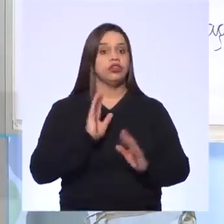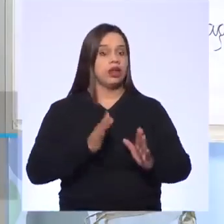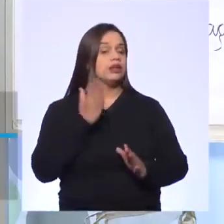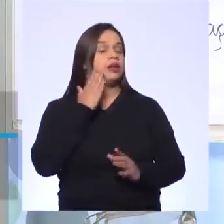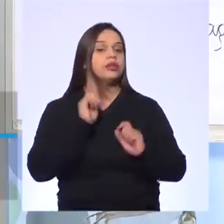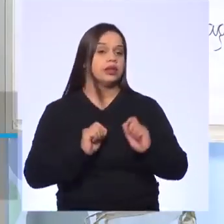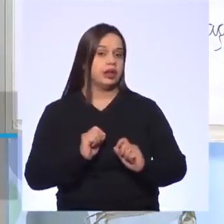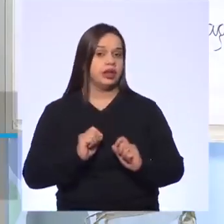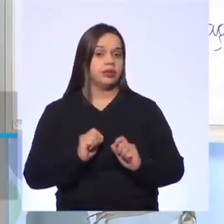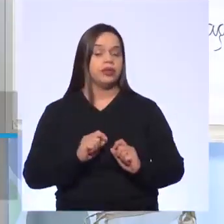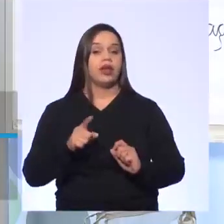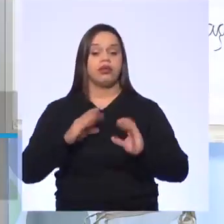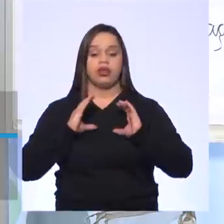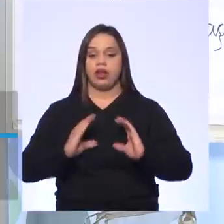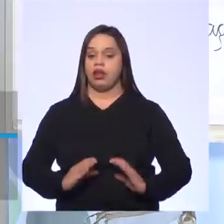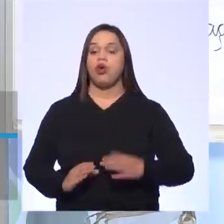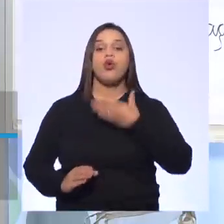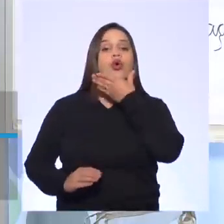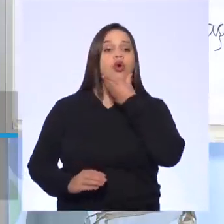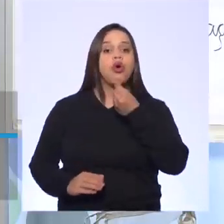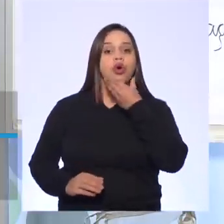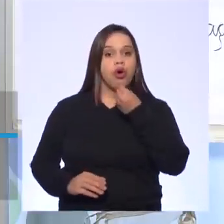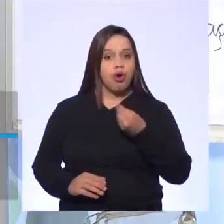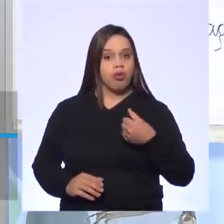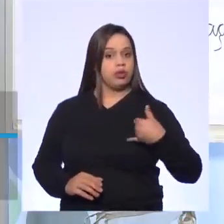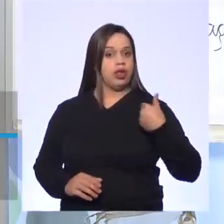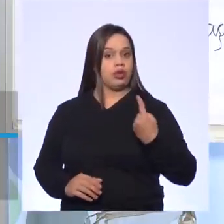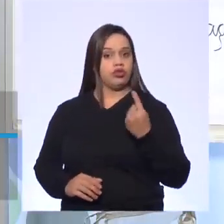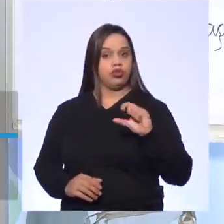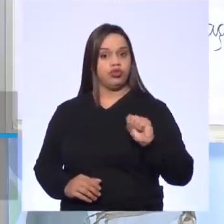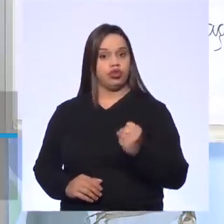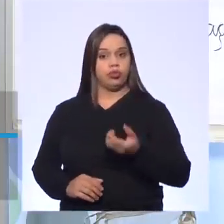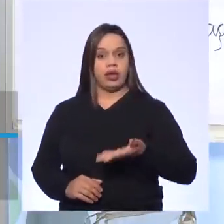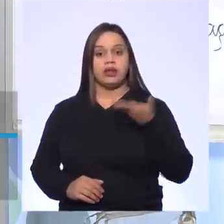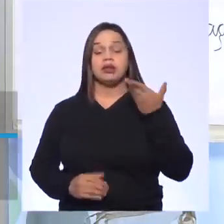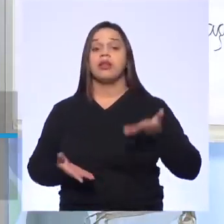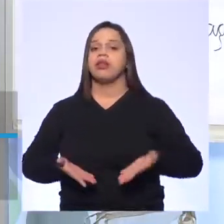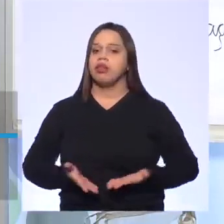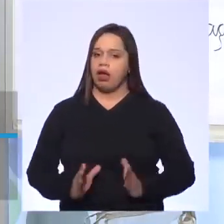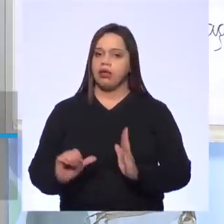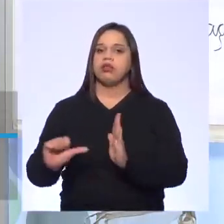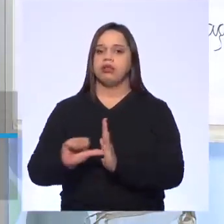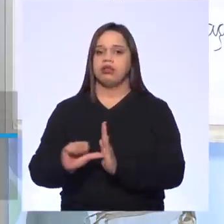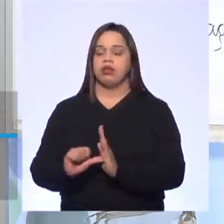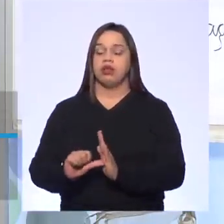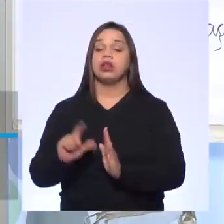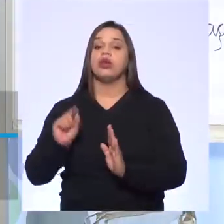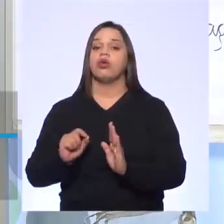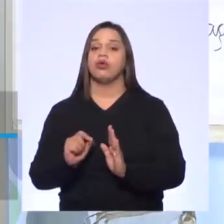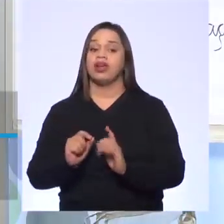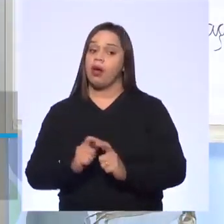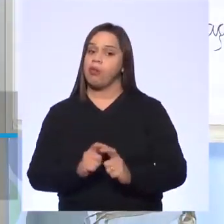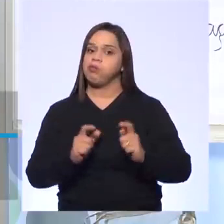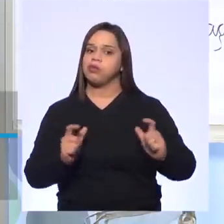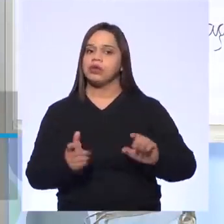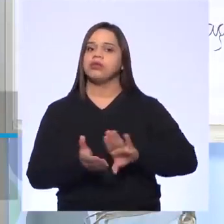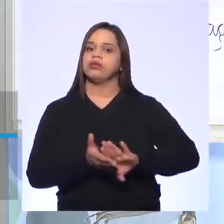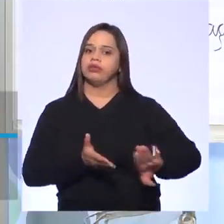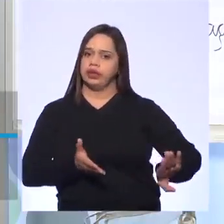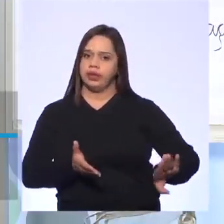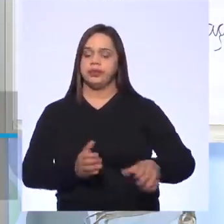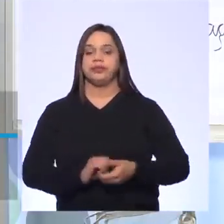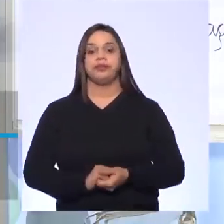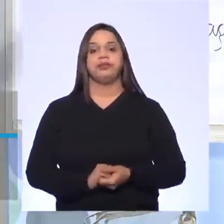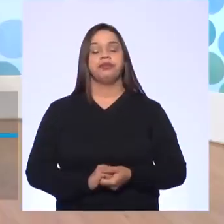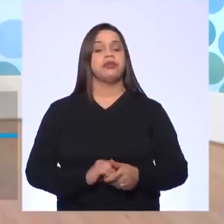homens acima de 18 anos e nascidos em Atenas. Então, uma grande maioria ficava excluído desse processo.